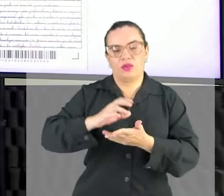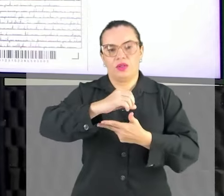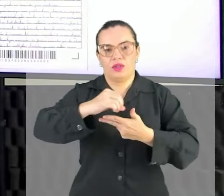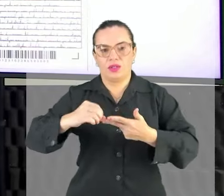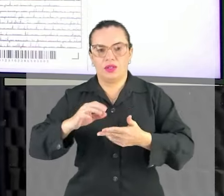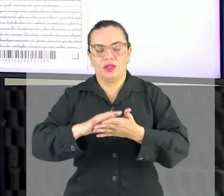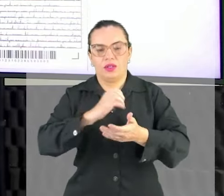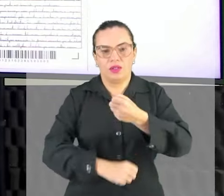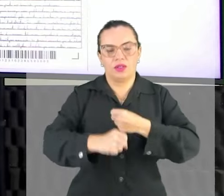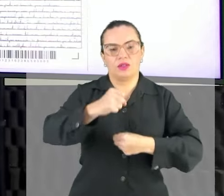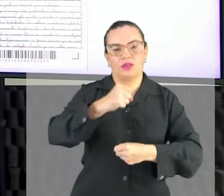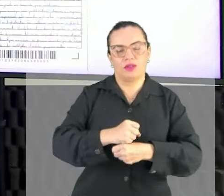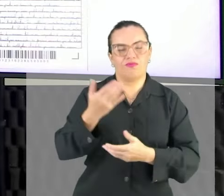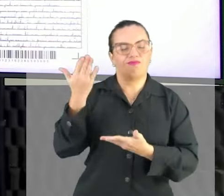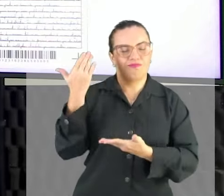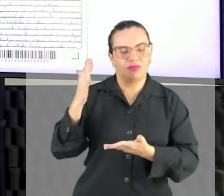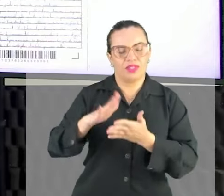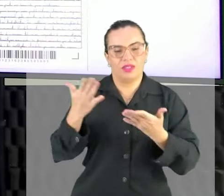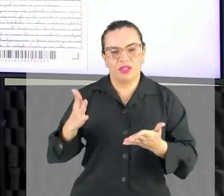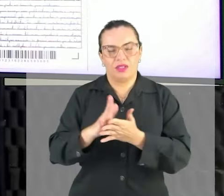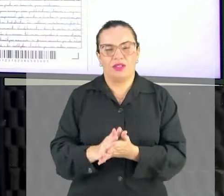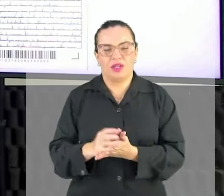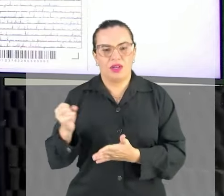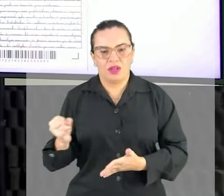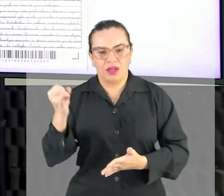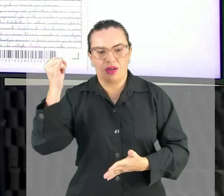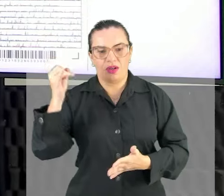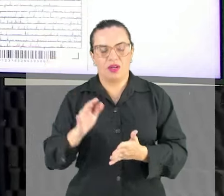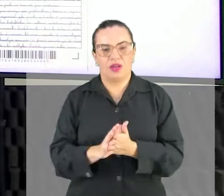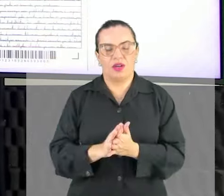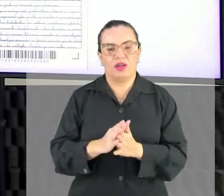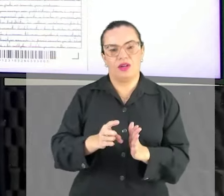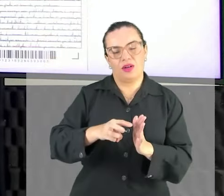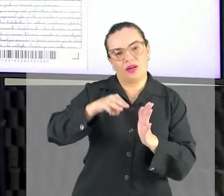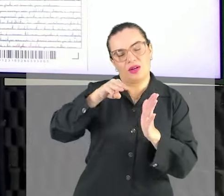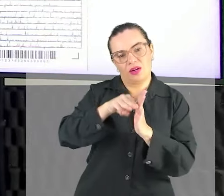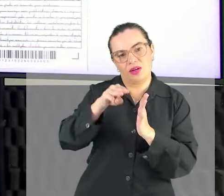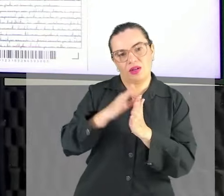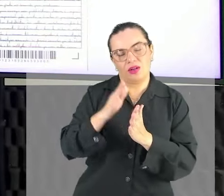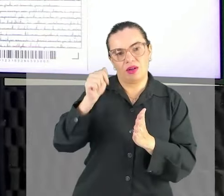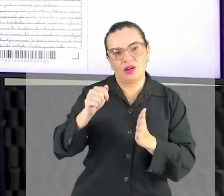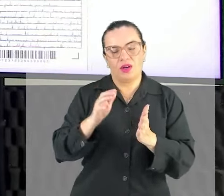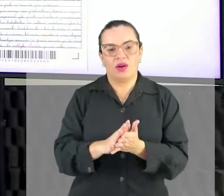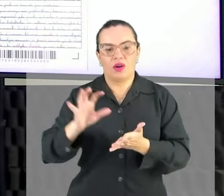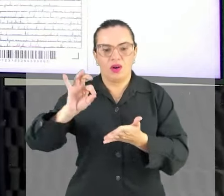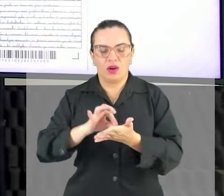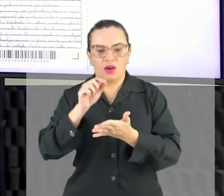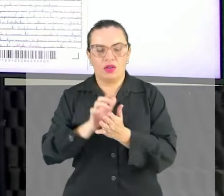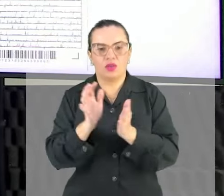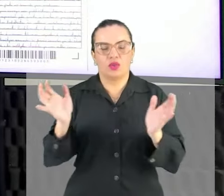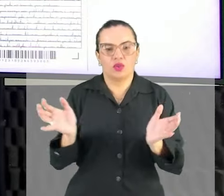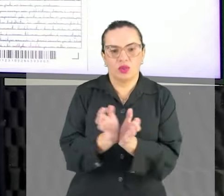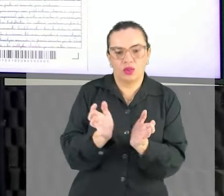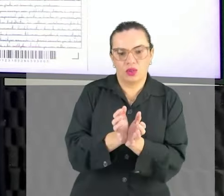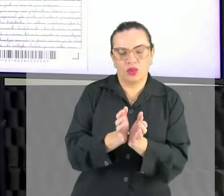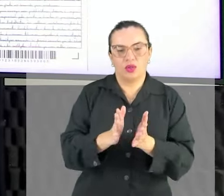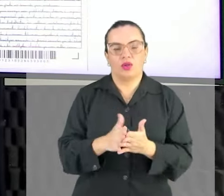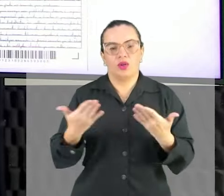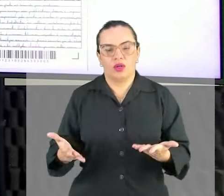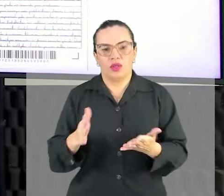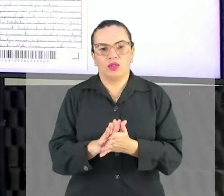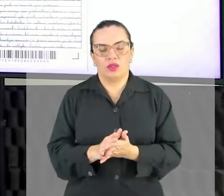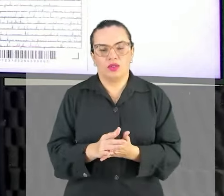passado. É interessante falar para vocês que esse método que eu vou ensinar agora é chamado de correção coletiva. Enquanto eu estarei